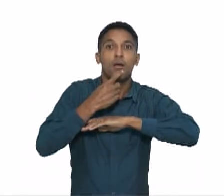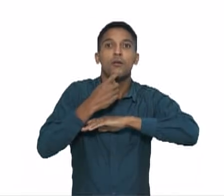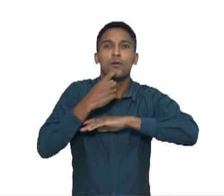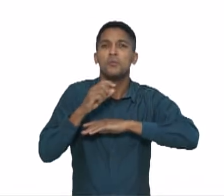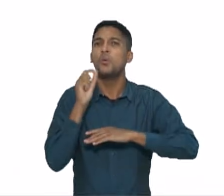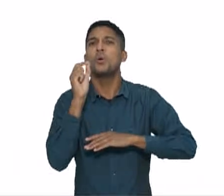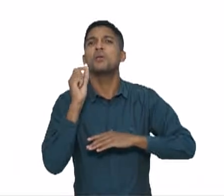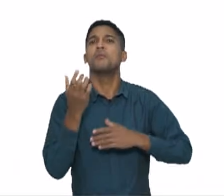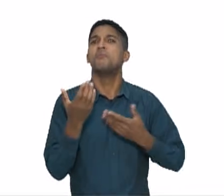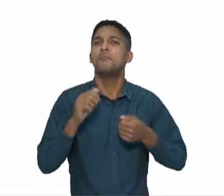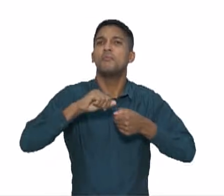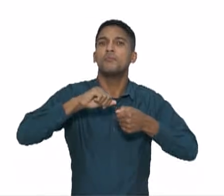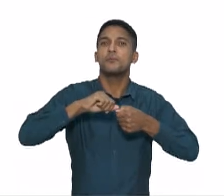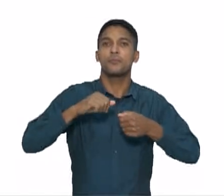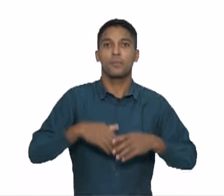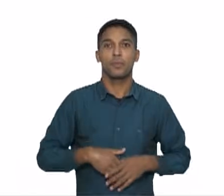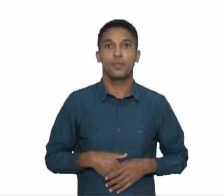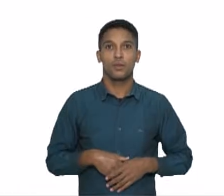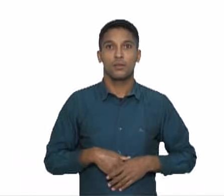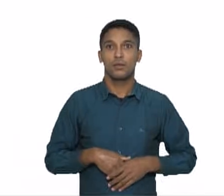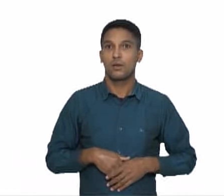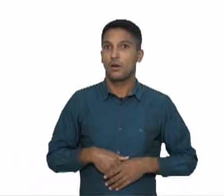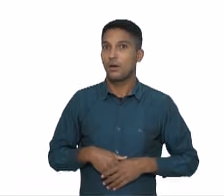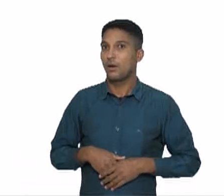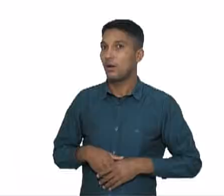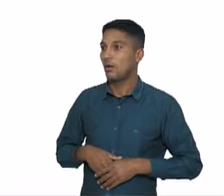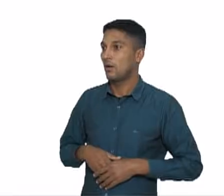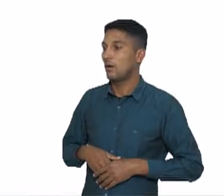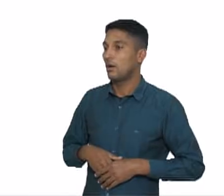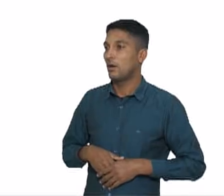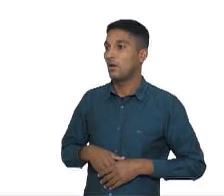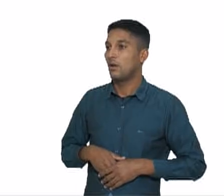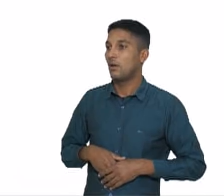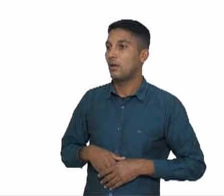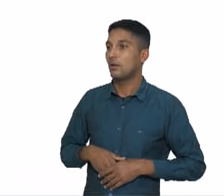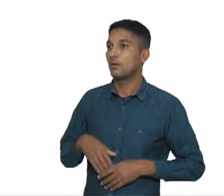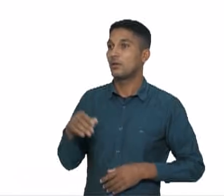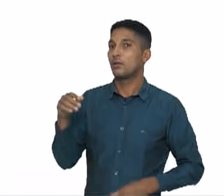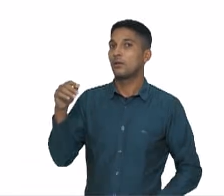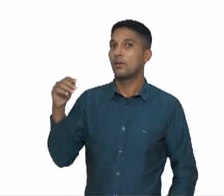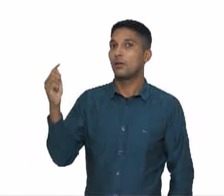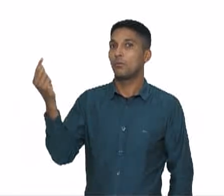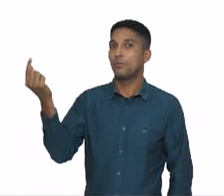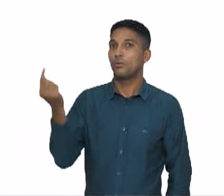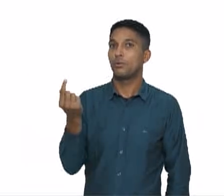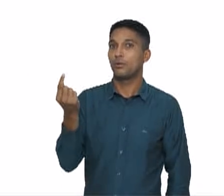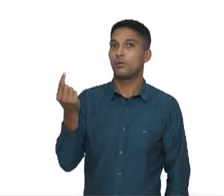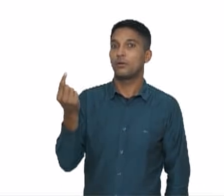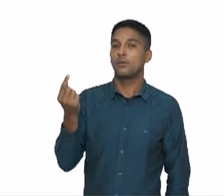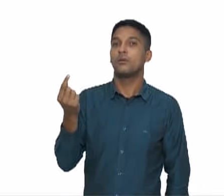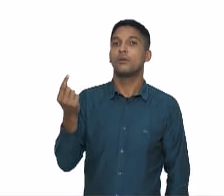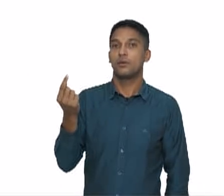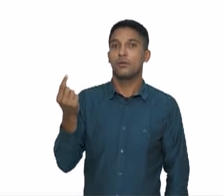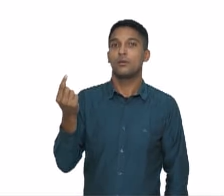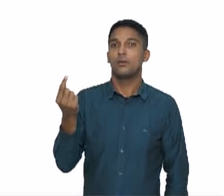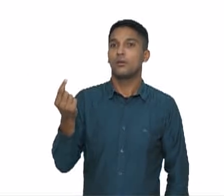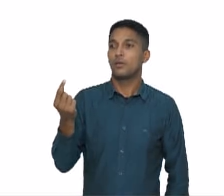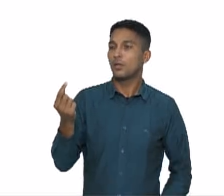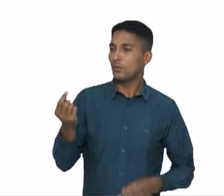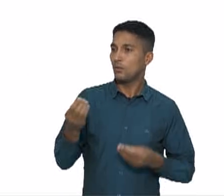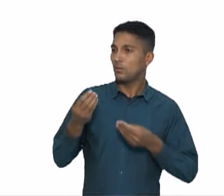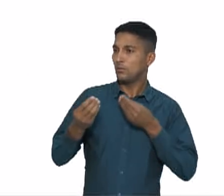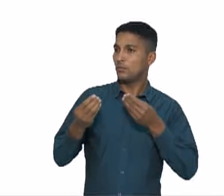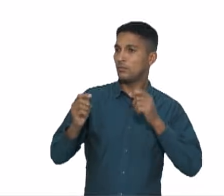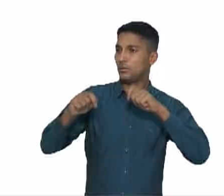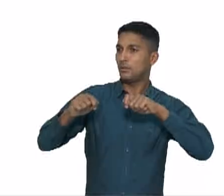Foi quando se aproximou a sua outra metade nesse mundo, um irmão em Grajaú. A possibilidade de comunicação surgiu